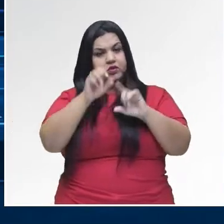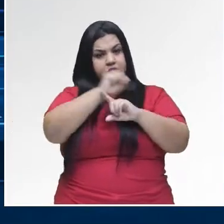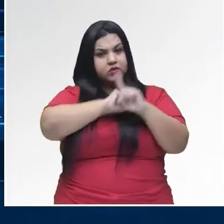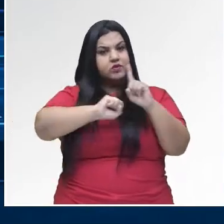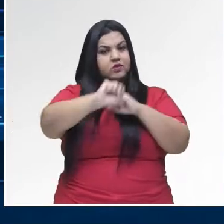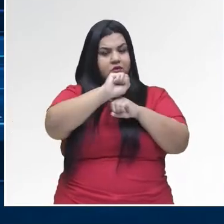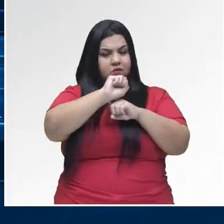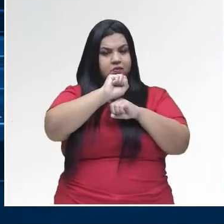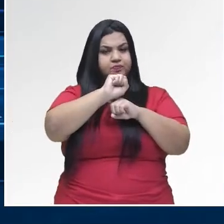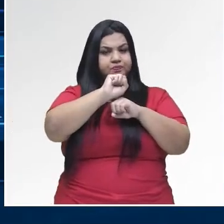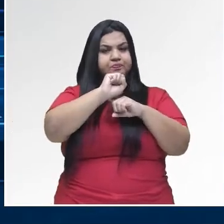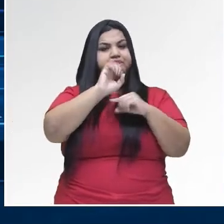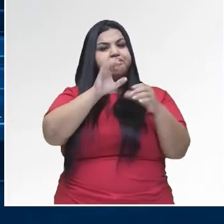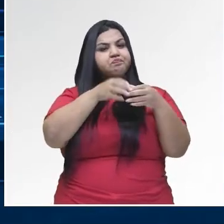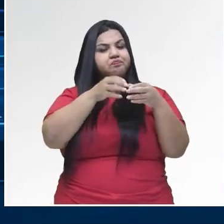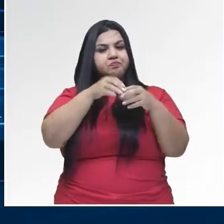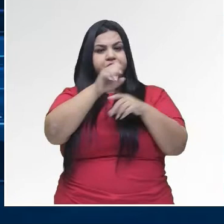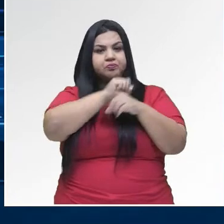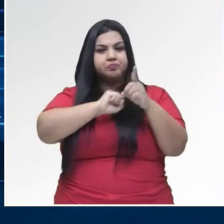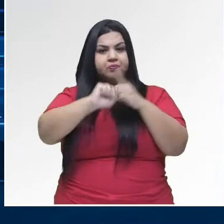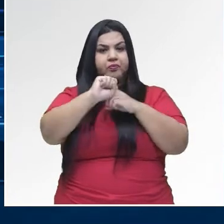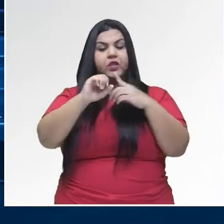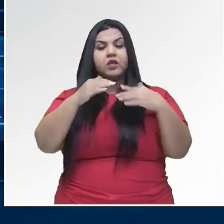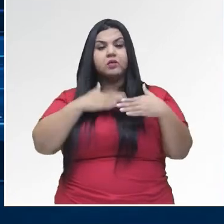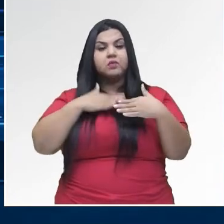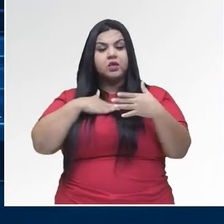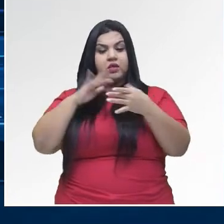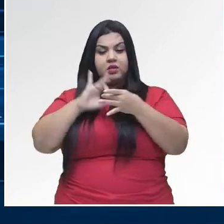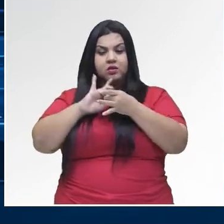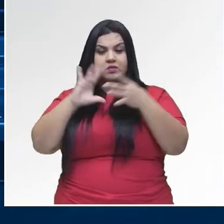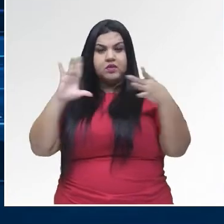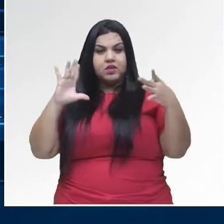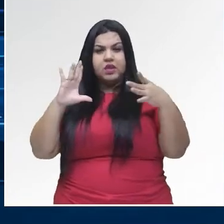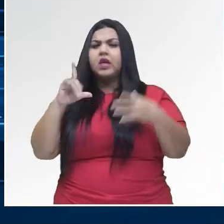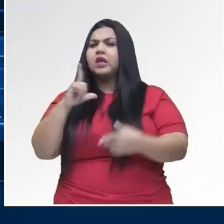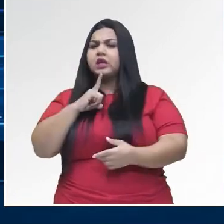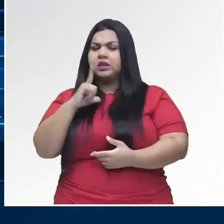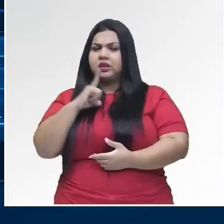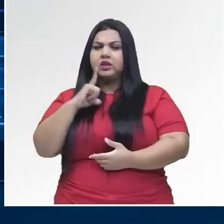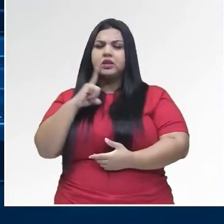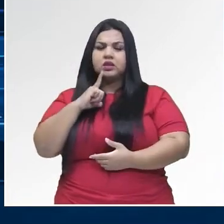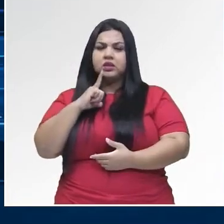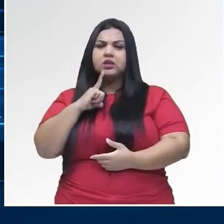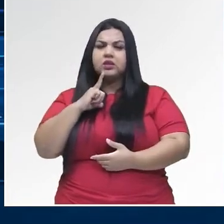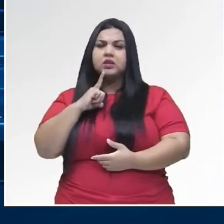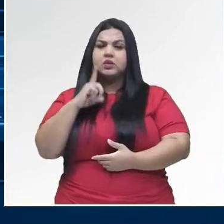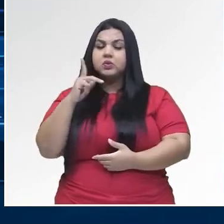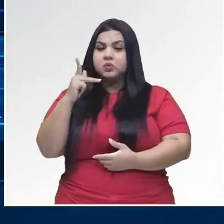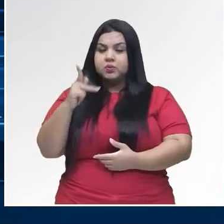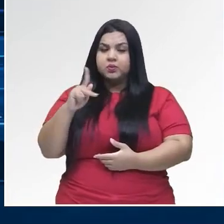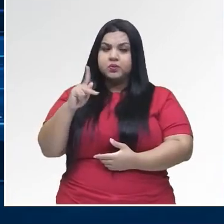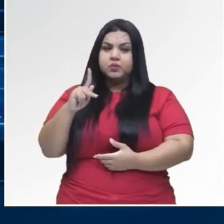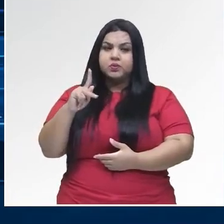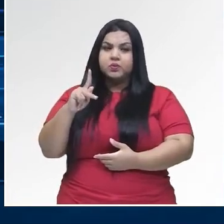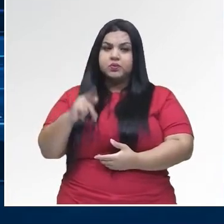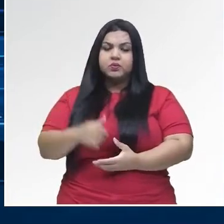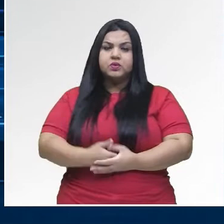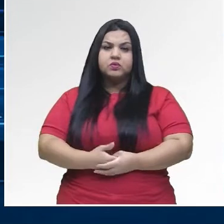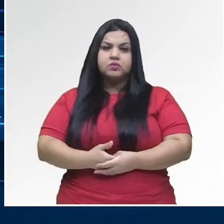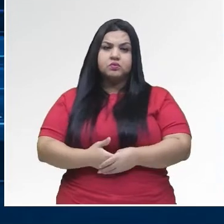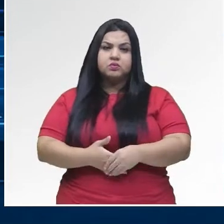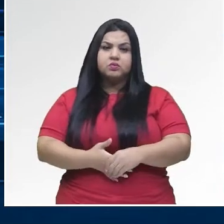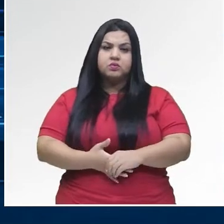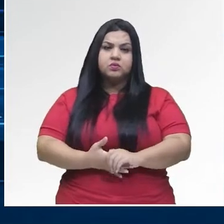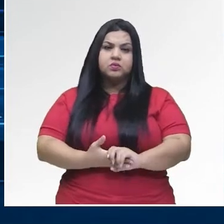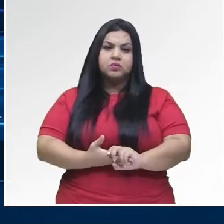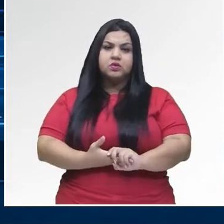grupo social. Então, a minha liberdade, ela tem lá os seus, né? Digamos assim,